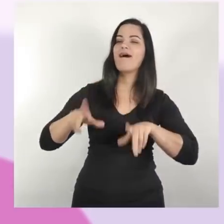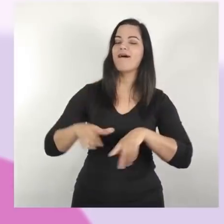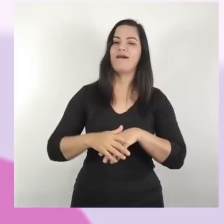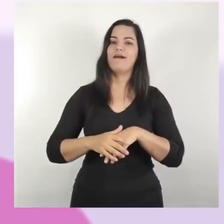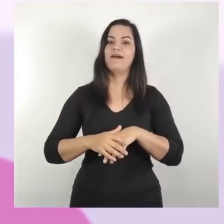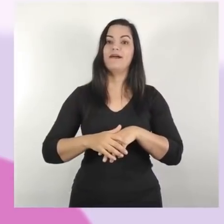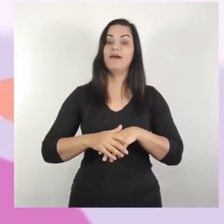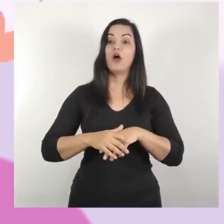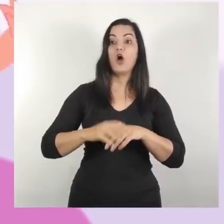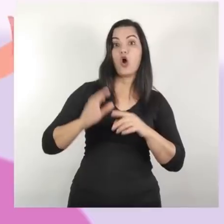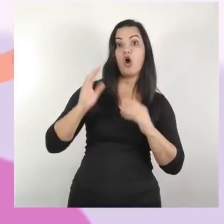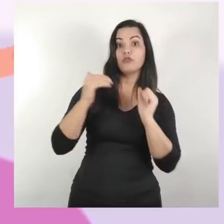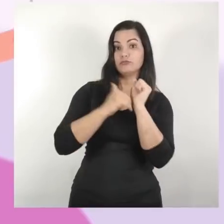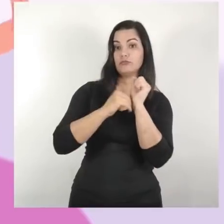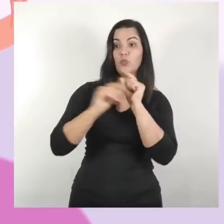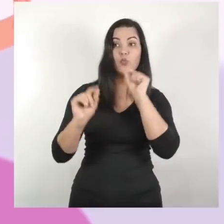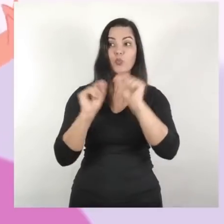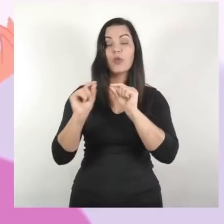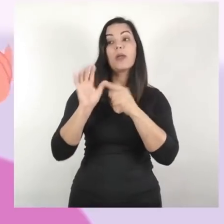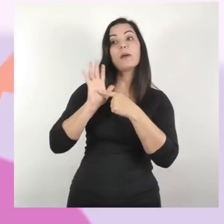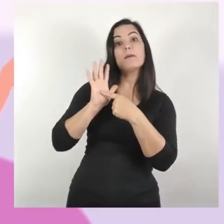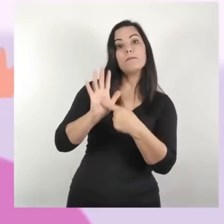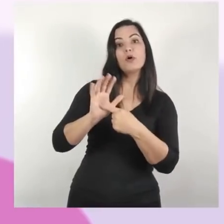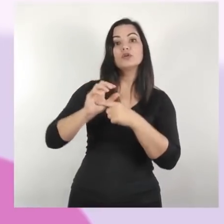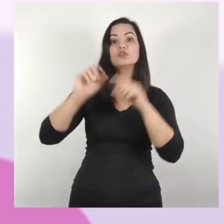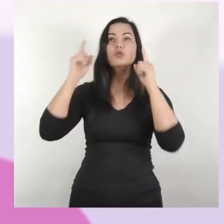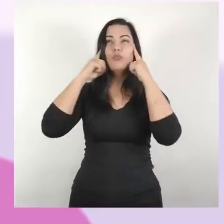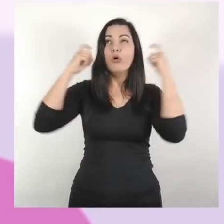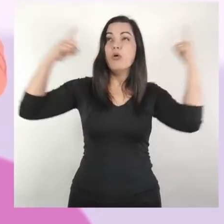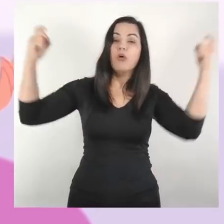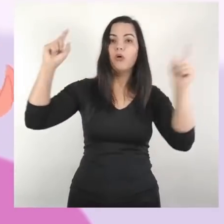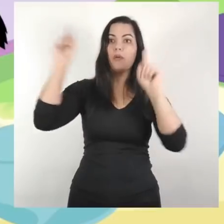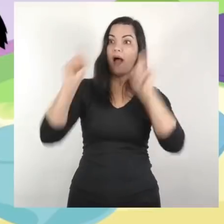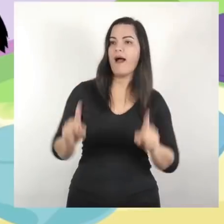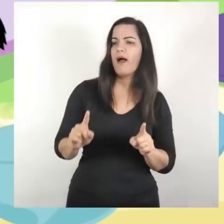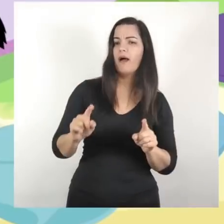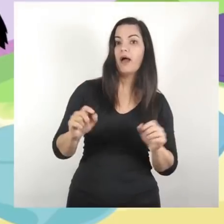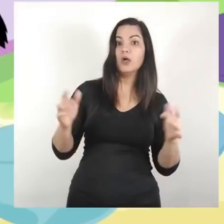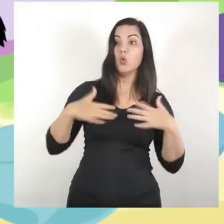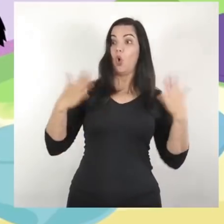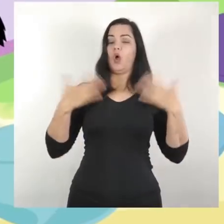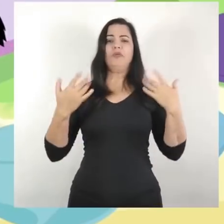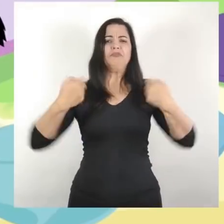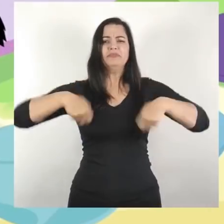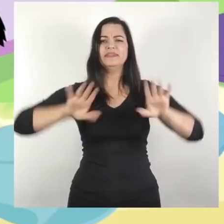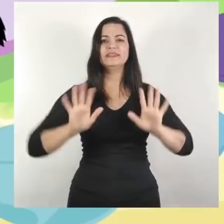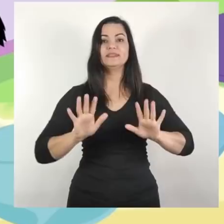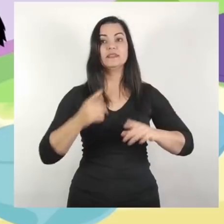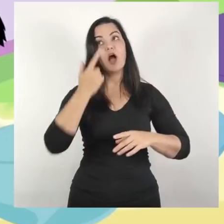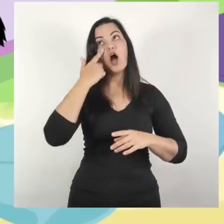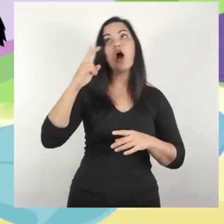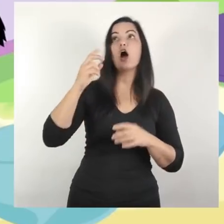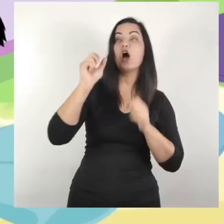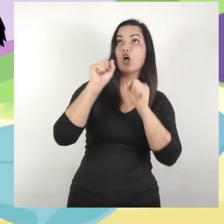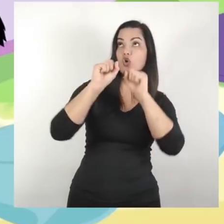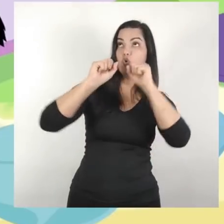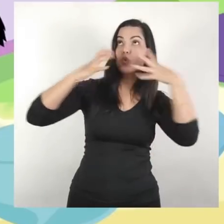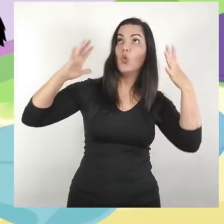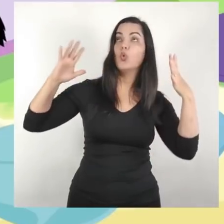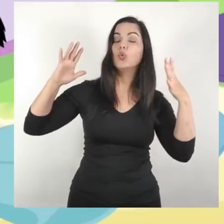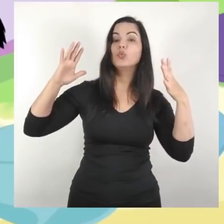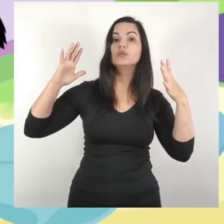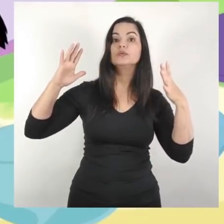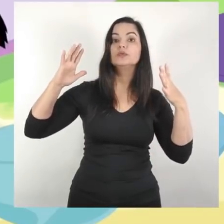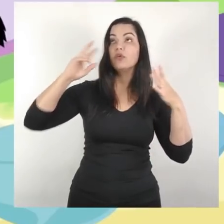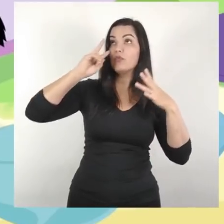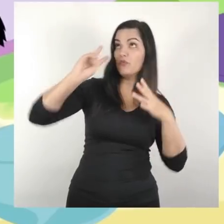truque mostra que o raio e o trovão não são tão assustadores assim, viu? Quando a gente vê a luz de um raio, começamos a